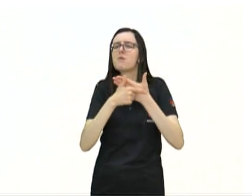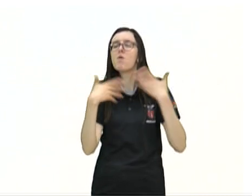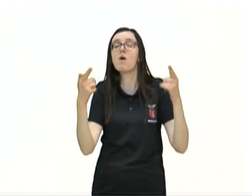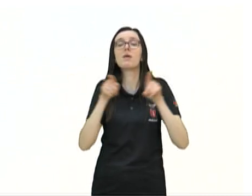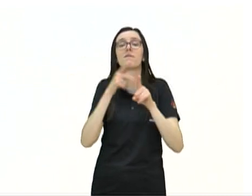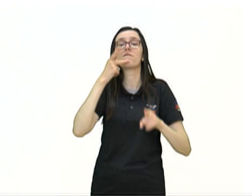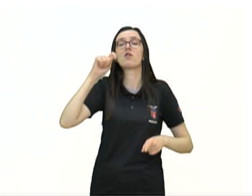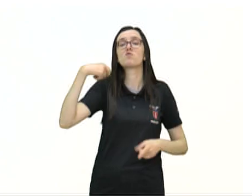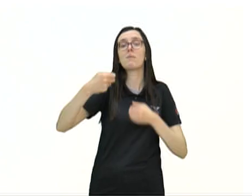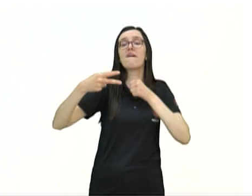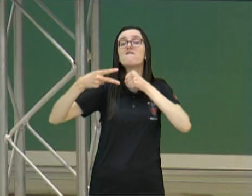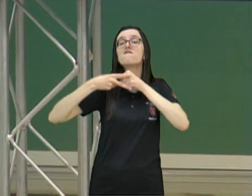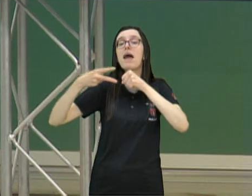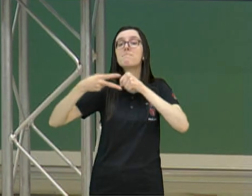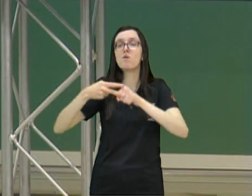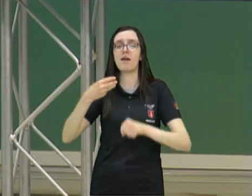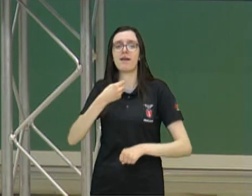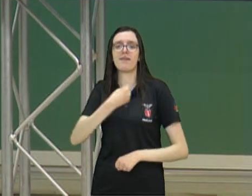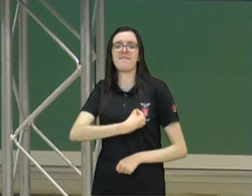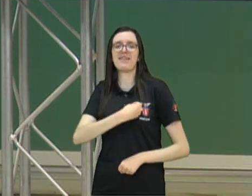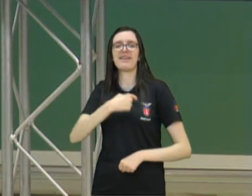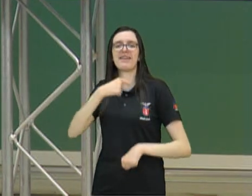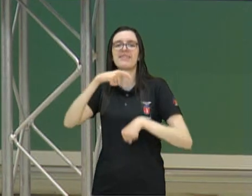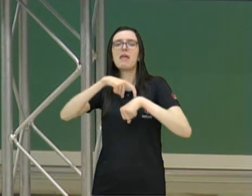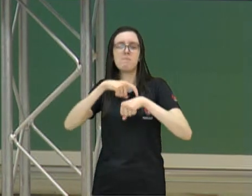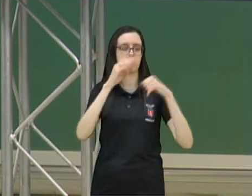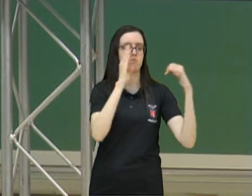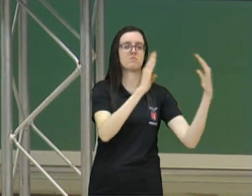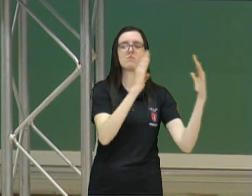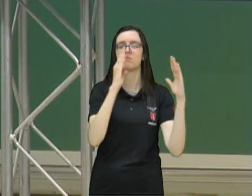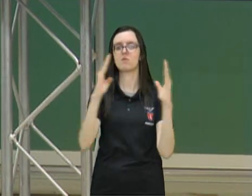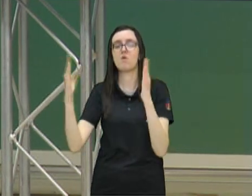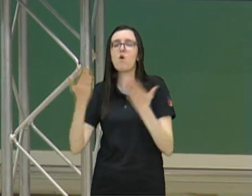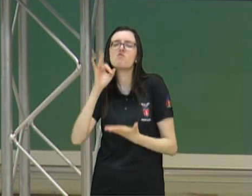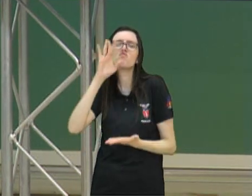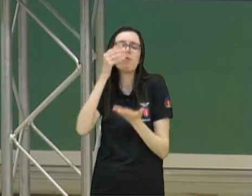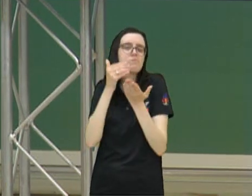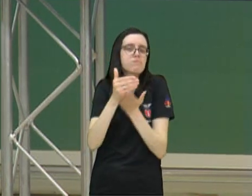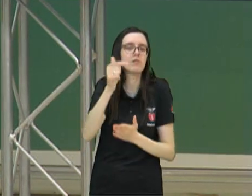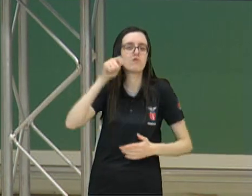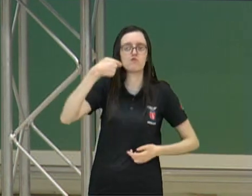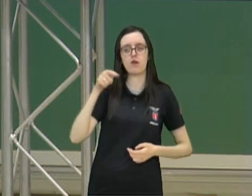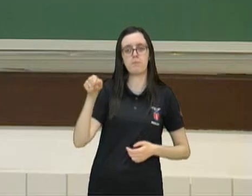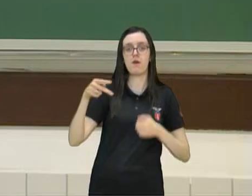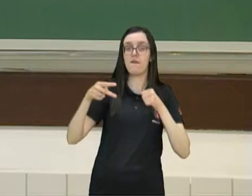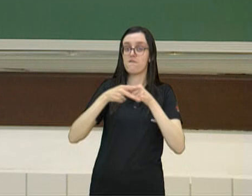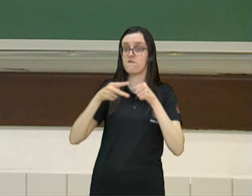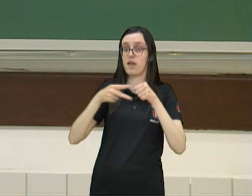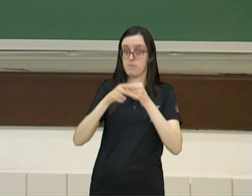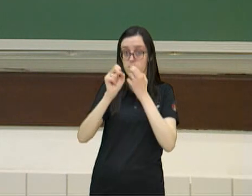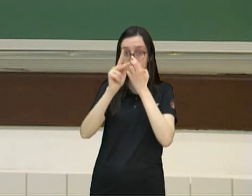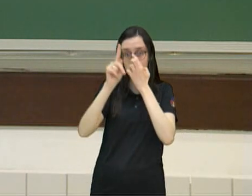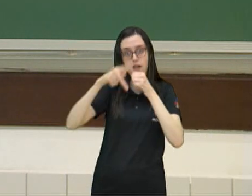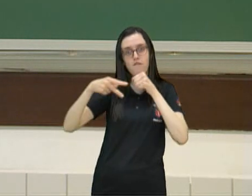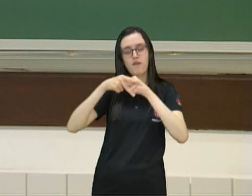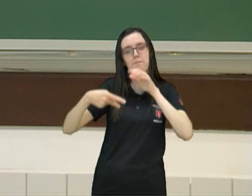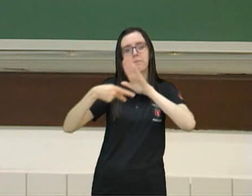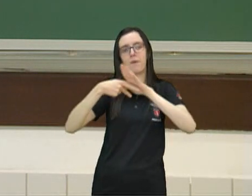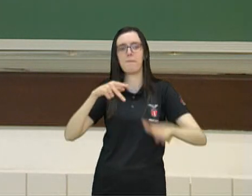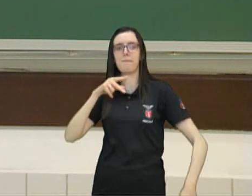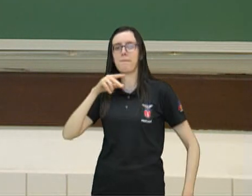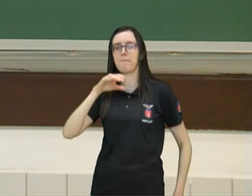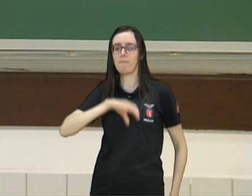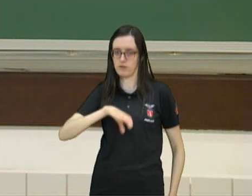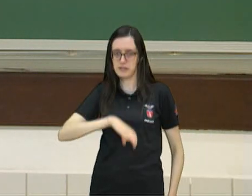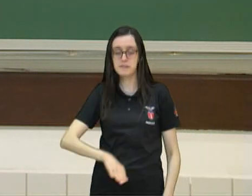tempos verbais. Então hoje a gente só vai fazer uma pequena introdução a respeito desses verbos da língua